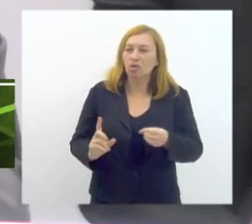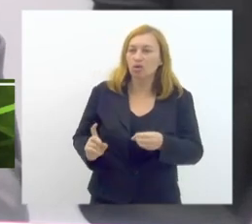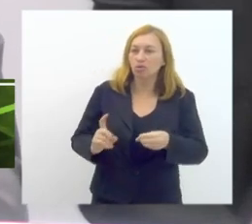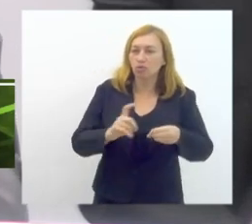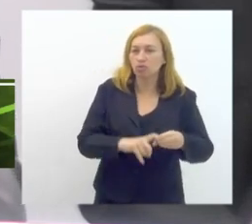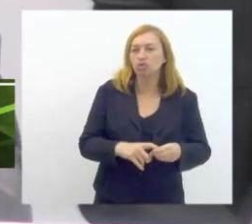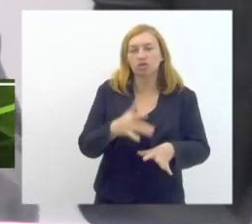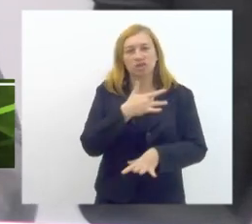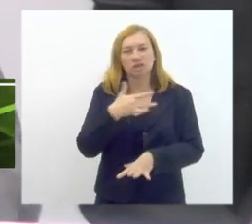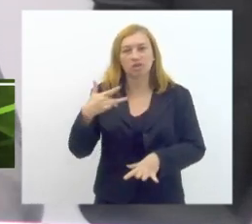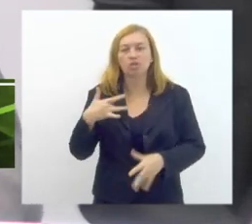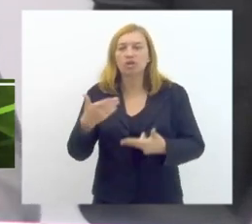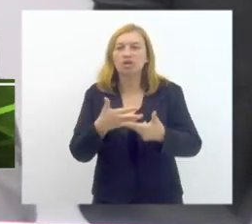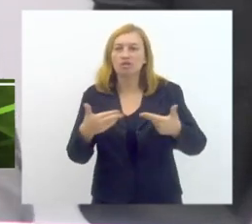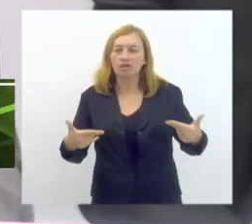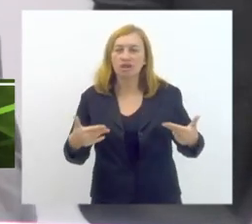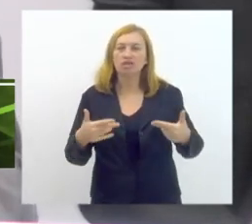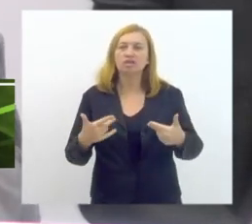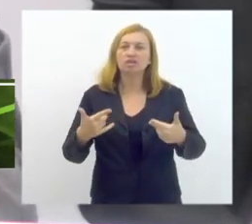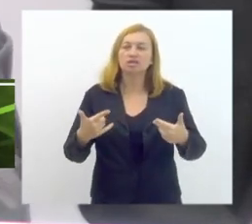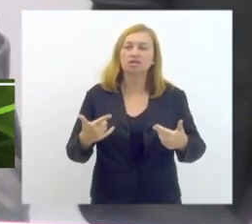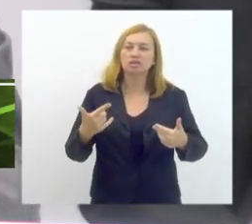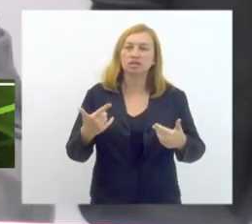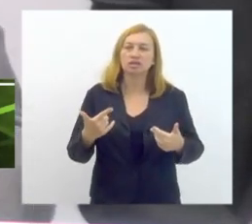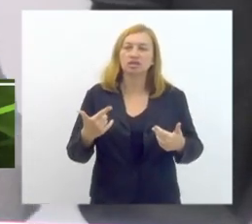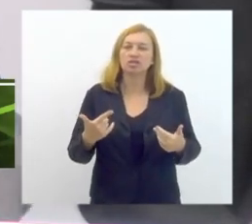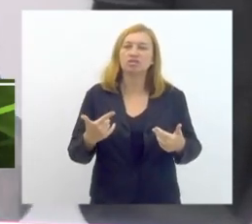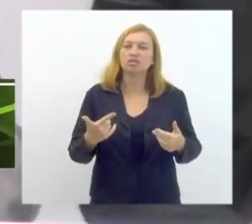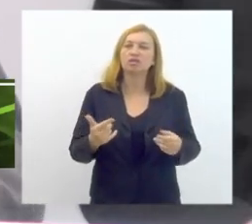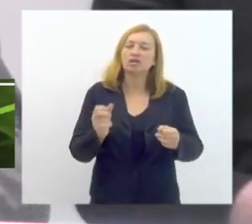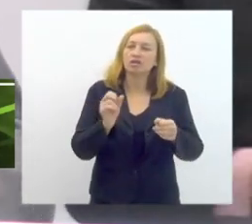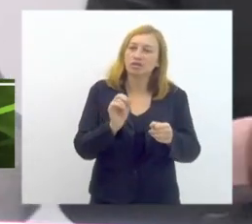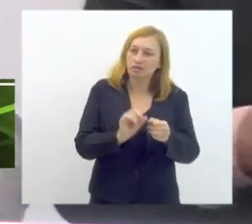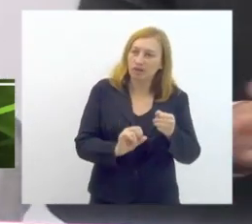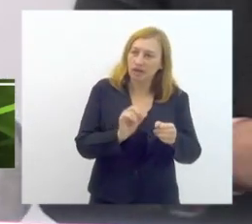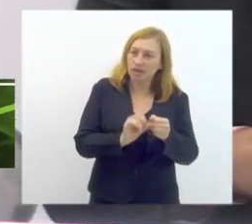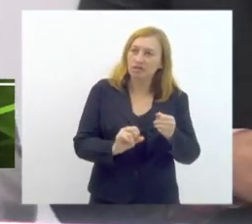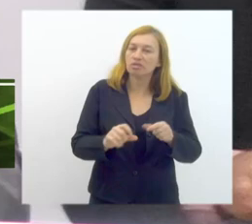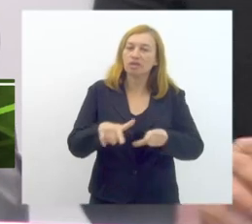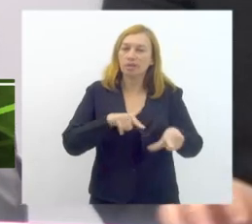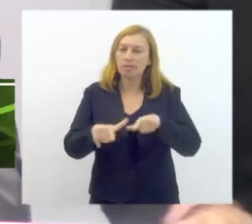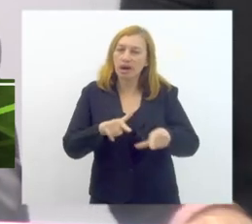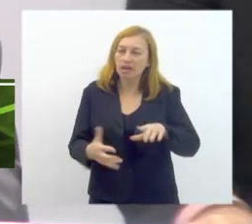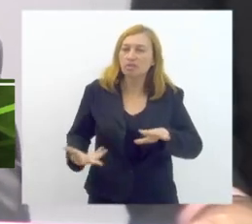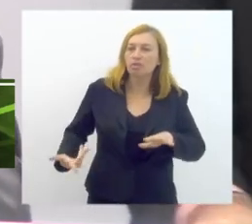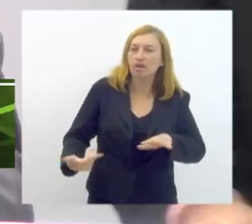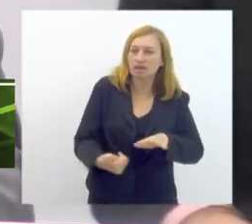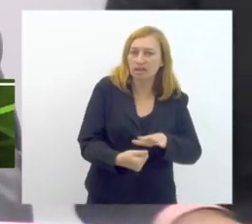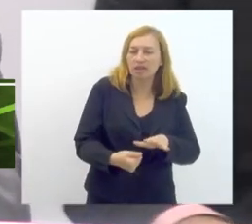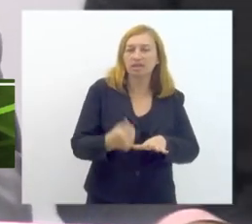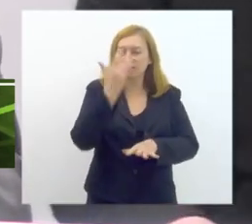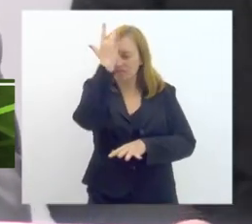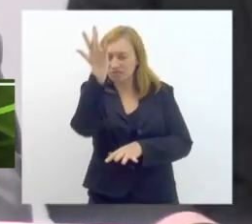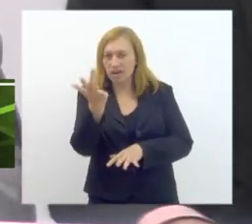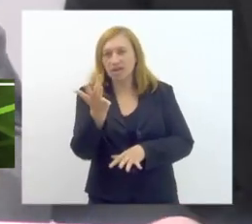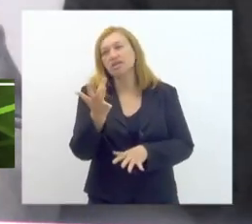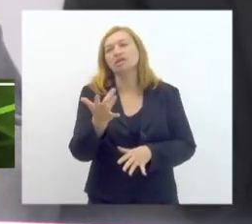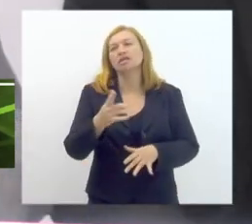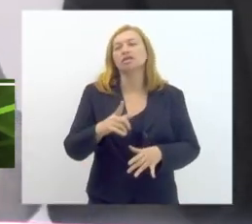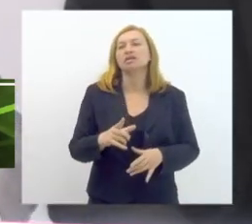saúde, muito será alcançado, muitos serviços vão chegar na ponta com mais facilidade, vai haver